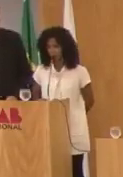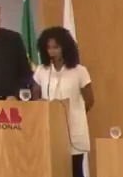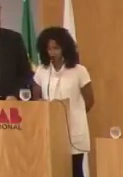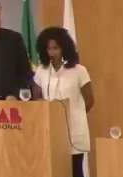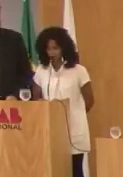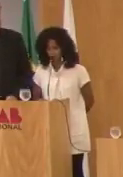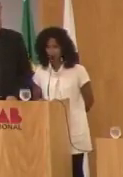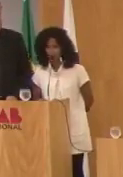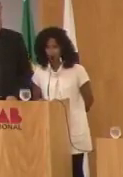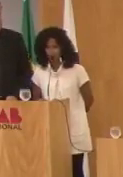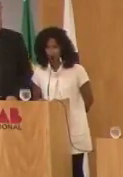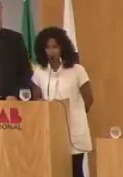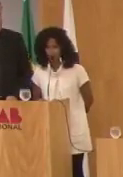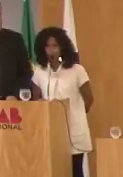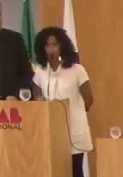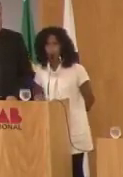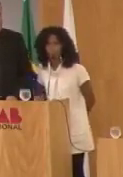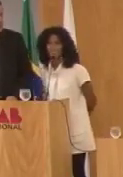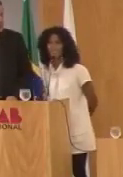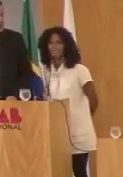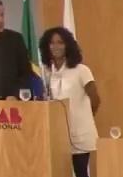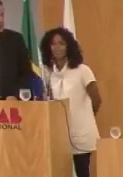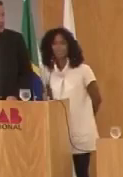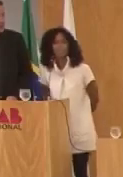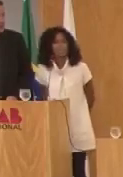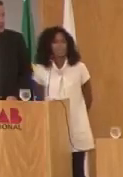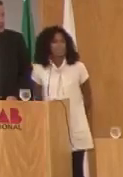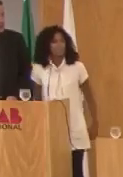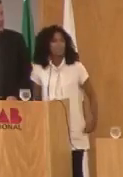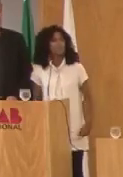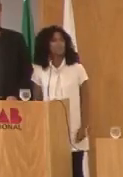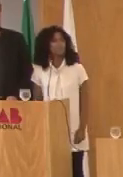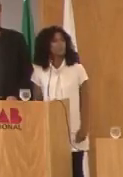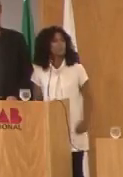apertar. Oi. Oi.